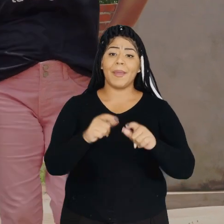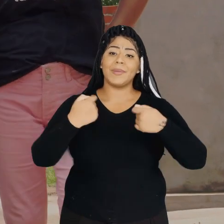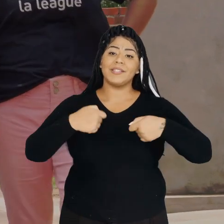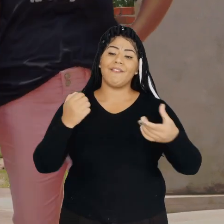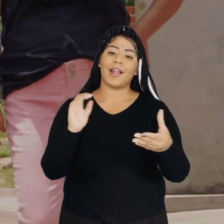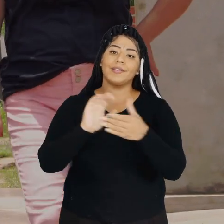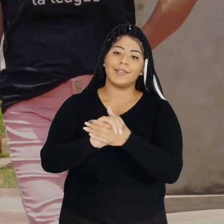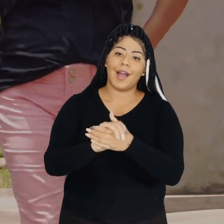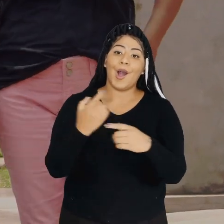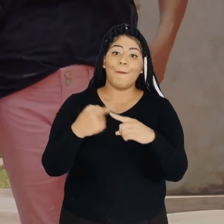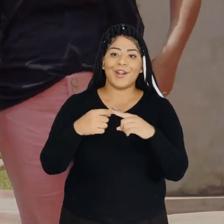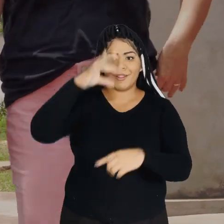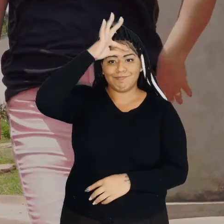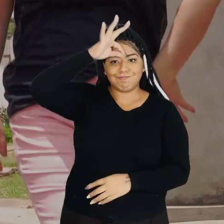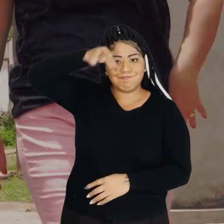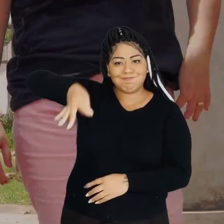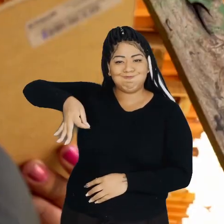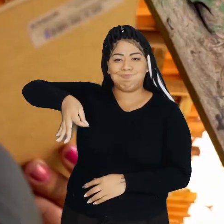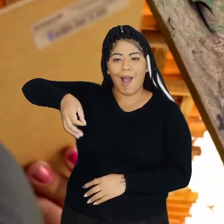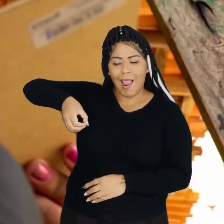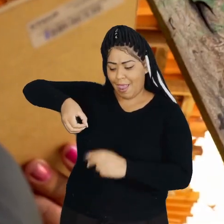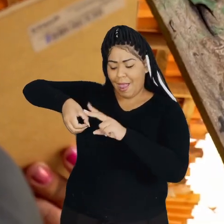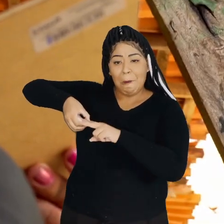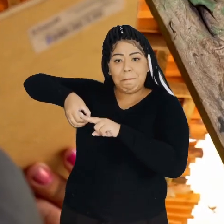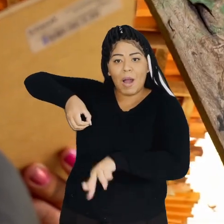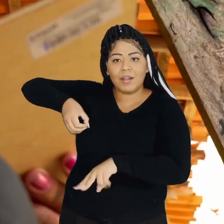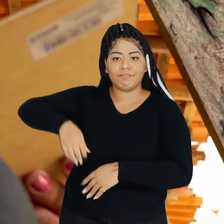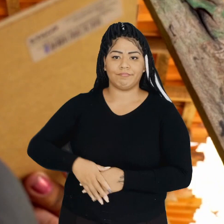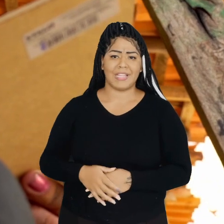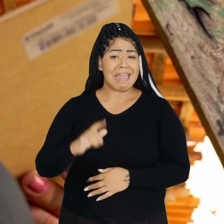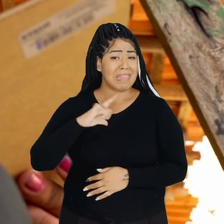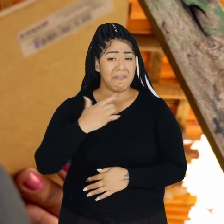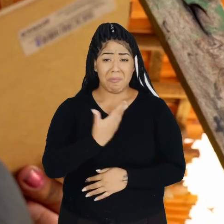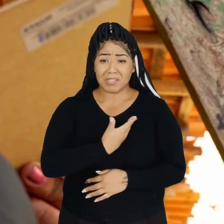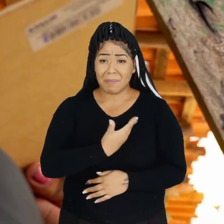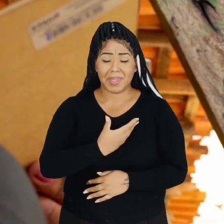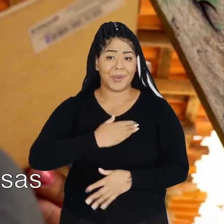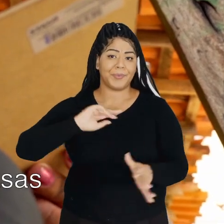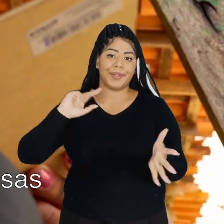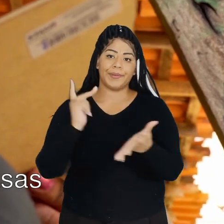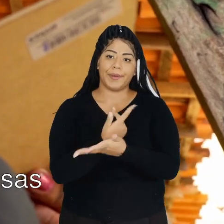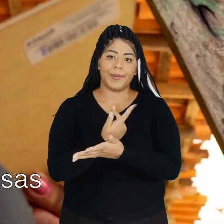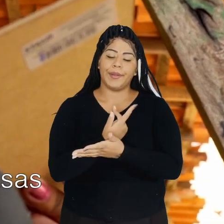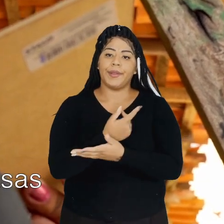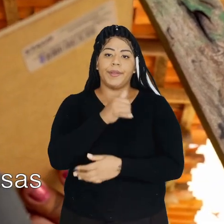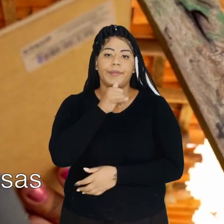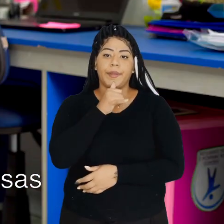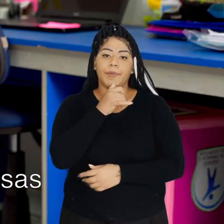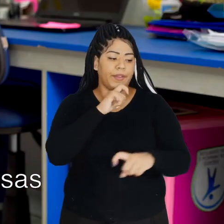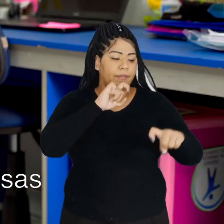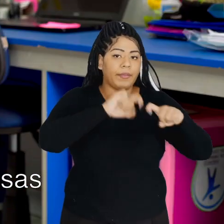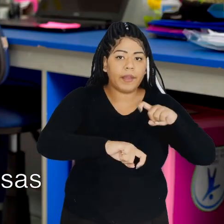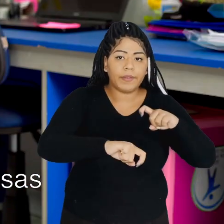casar cedo porque perdeu a virgindade. Então eu tive casos de várias amigas que acabou acontecendo isso. Dormiram com o namorado e no outro